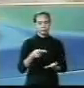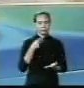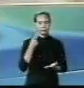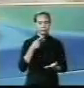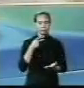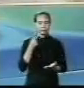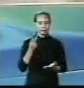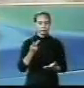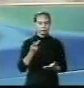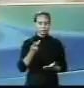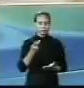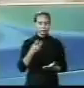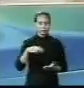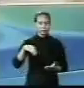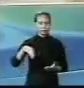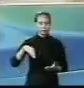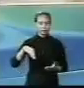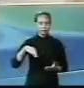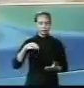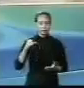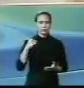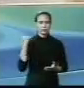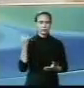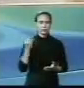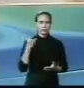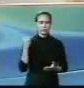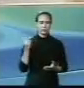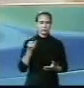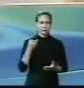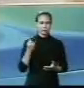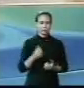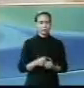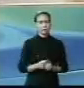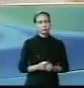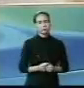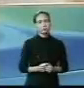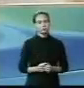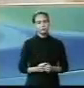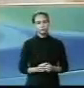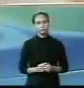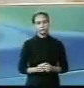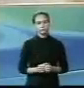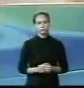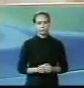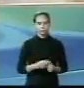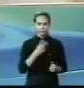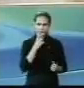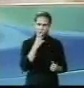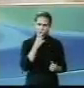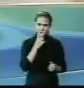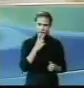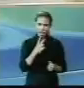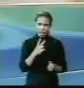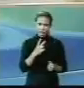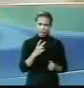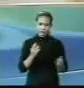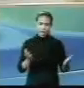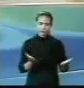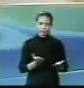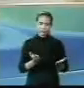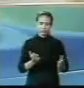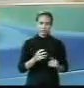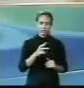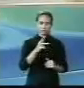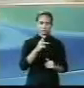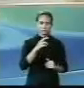muito interessante, né, Vanessa? Que é sobre proxy, né? Isso, ainda continuando um pouco, né? Vocês vão poder perceber nessa aula de hoje que o proxy,